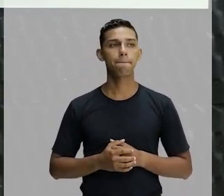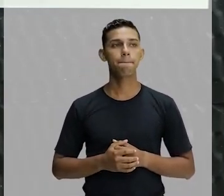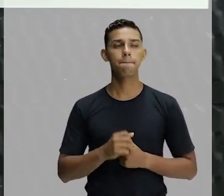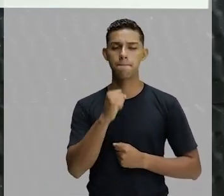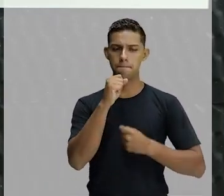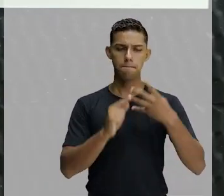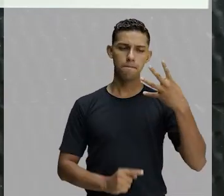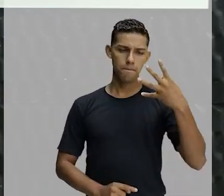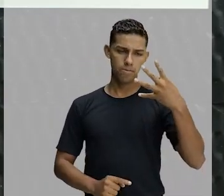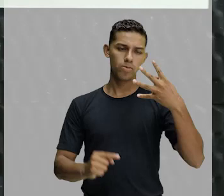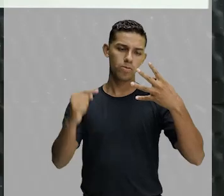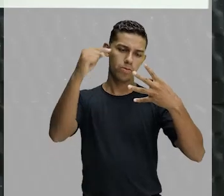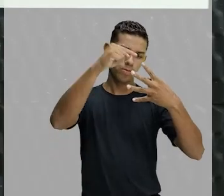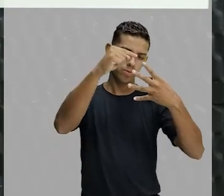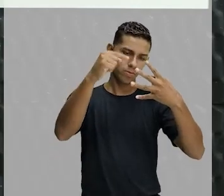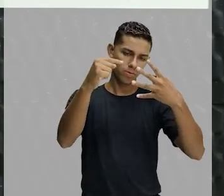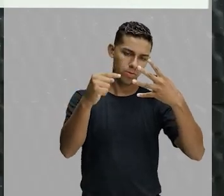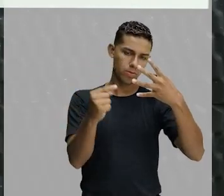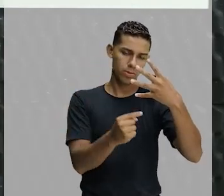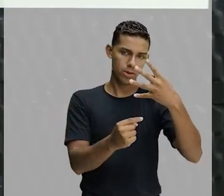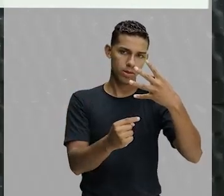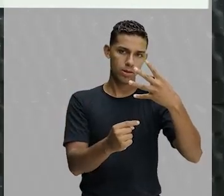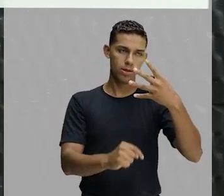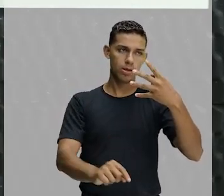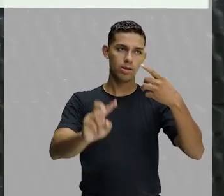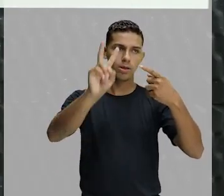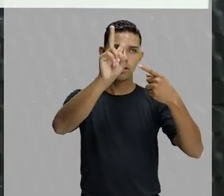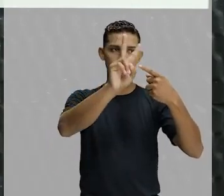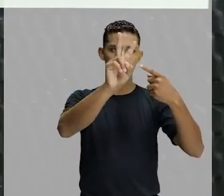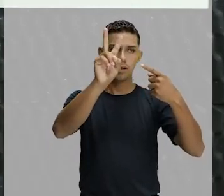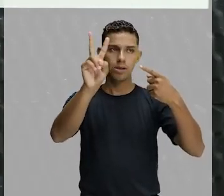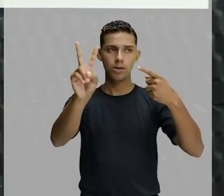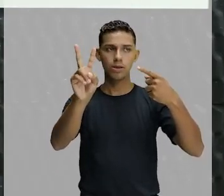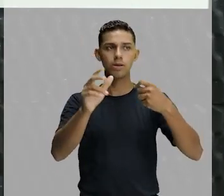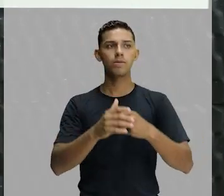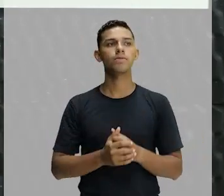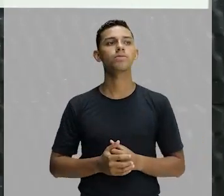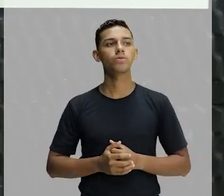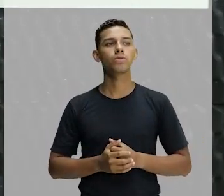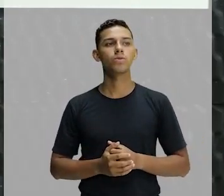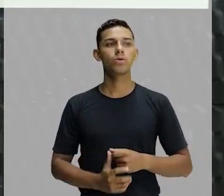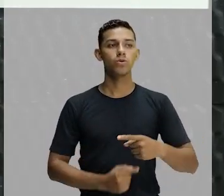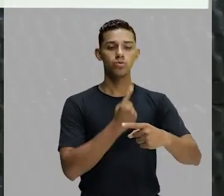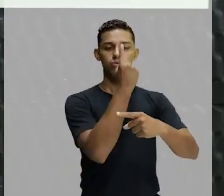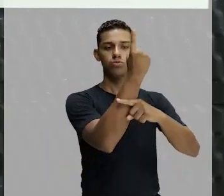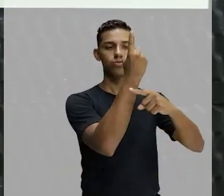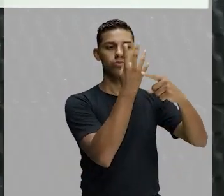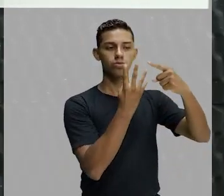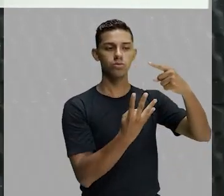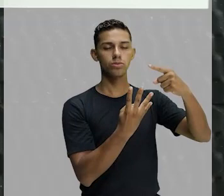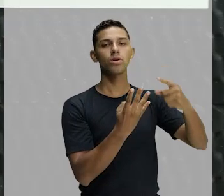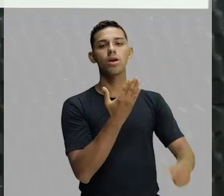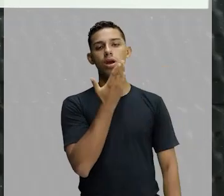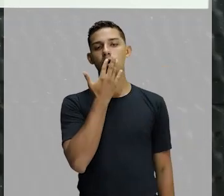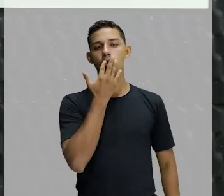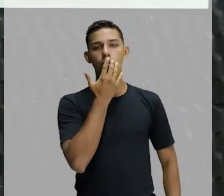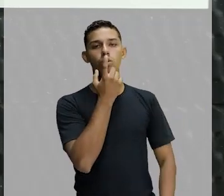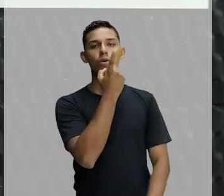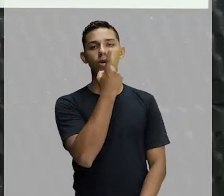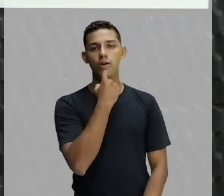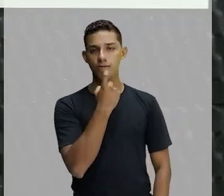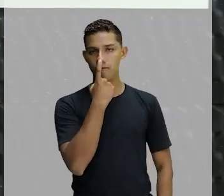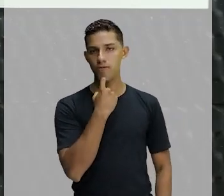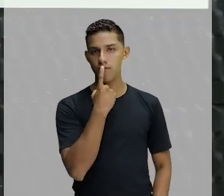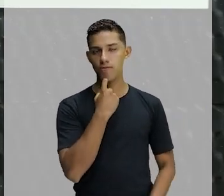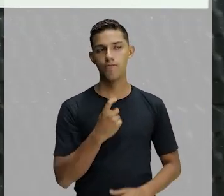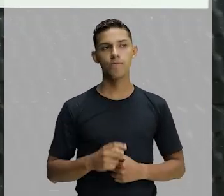4 combinações que foram geradas. Então, de 4 combinações, uma vai ser de